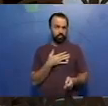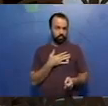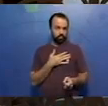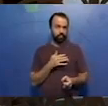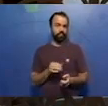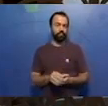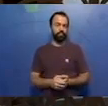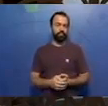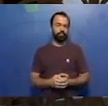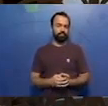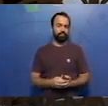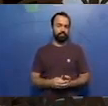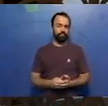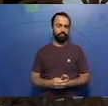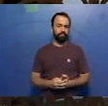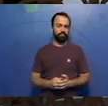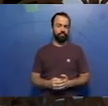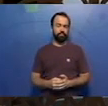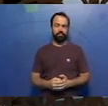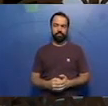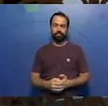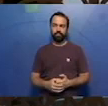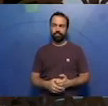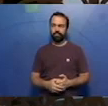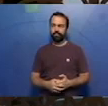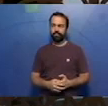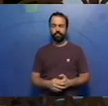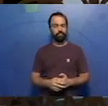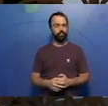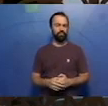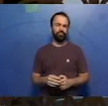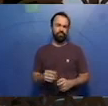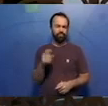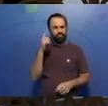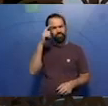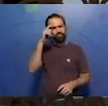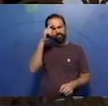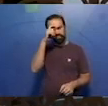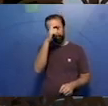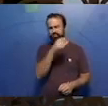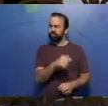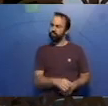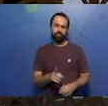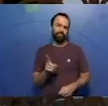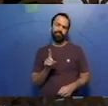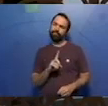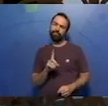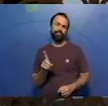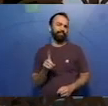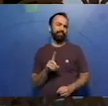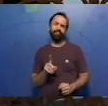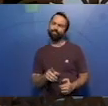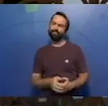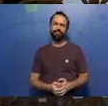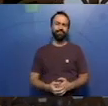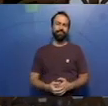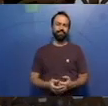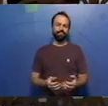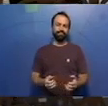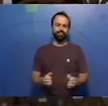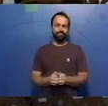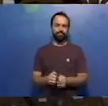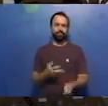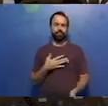a contar quantas horas são. Ai, professora, mas é difícil. Vocês verão que não, tá bom? Então vamos lá, acompanhem